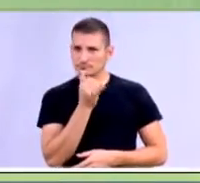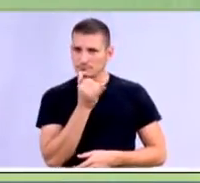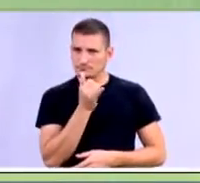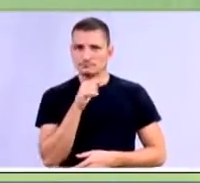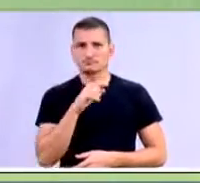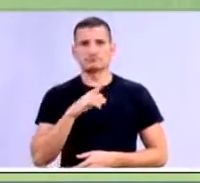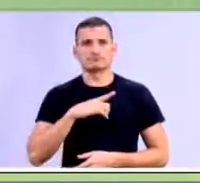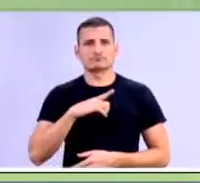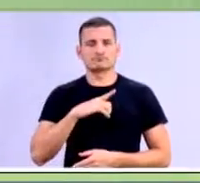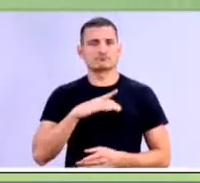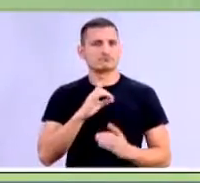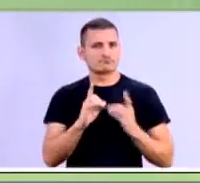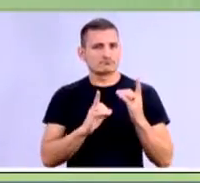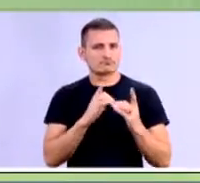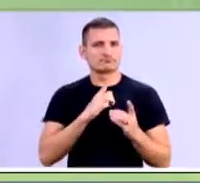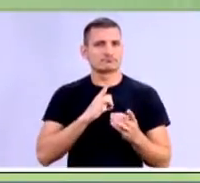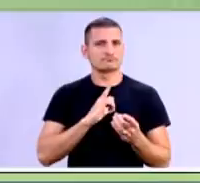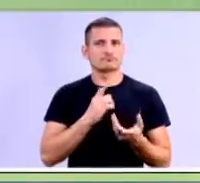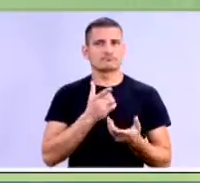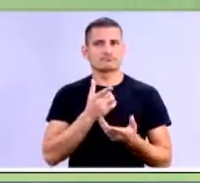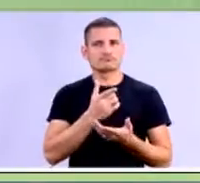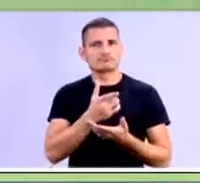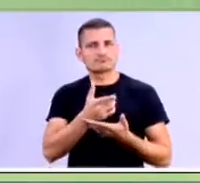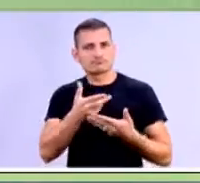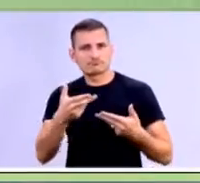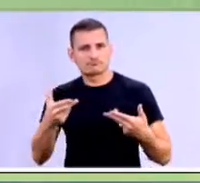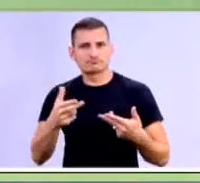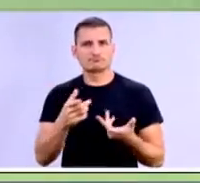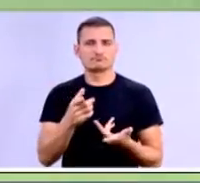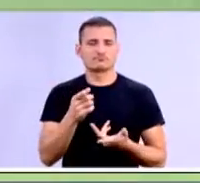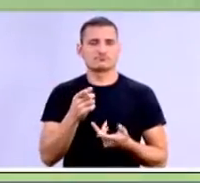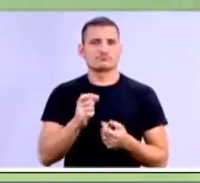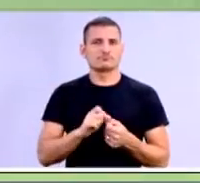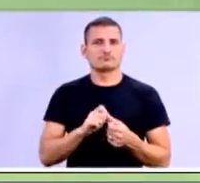dinâmica, ela possui elementos que vão fazer com que você